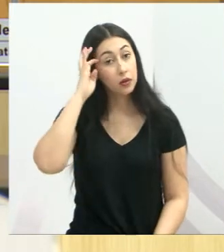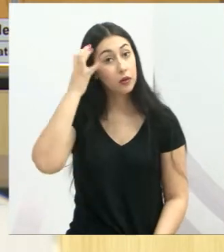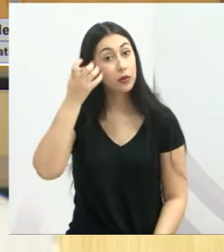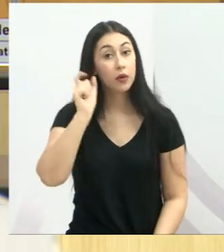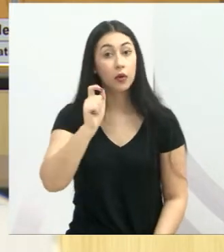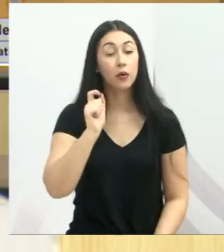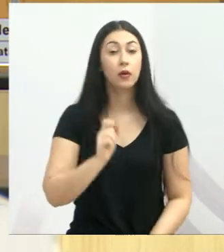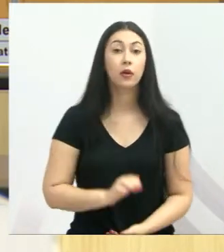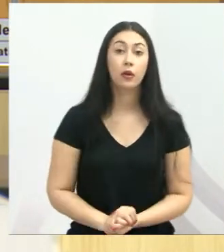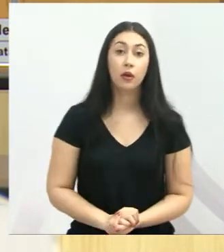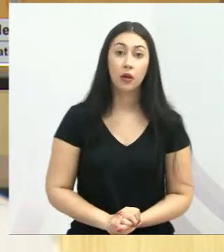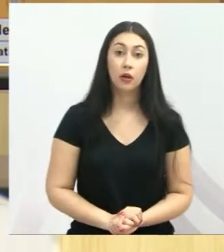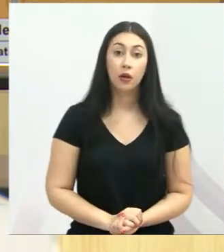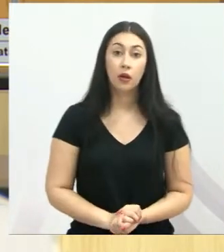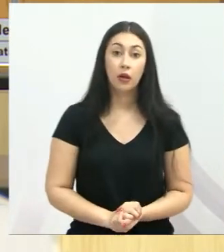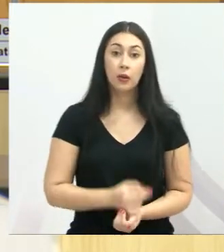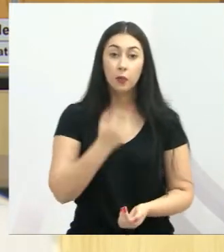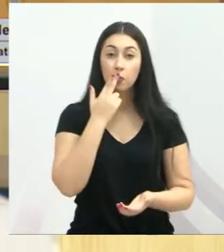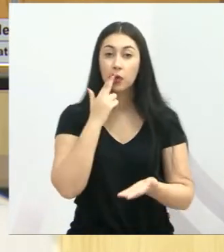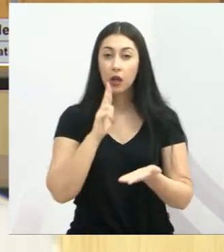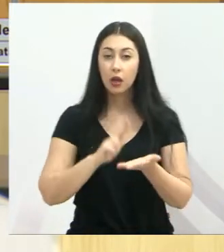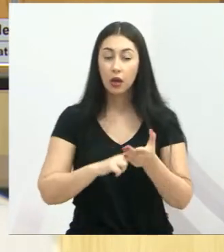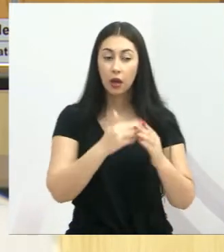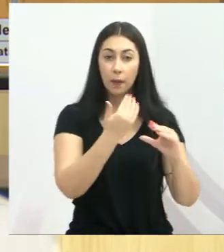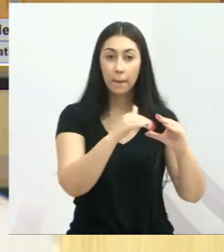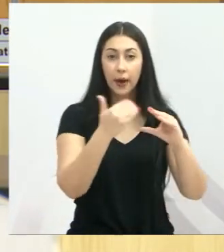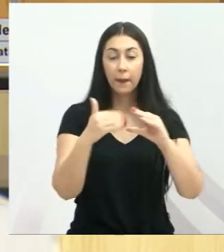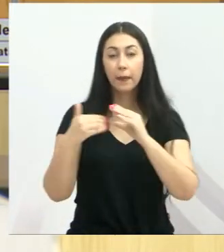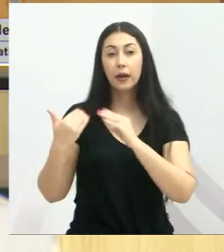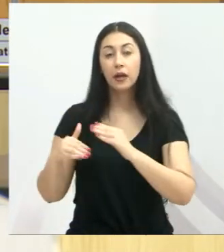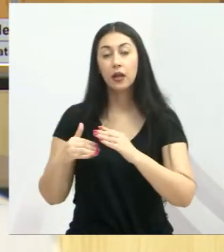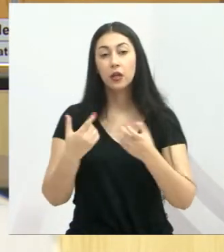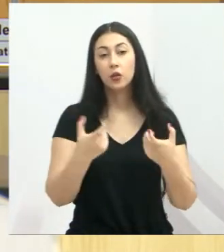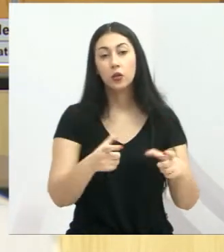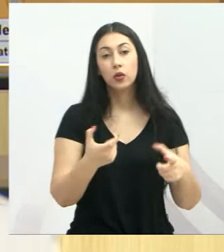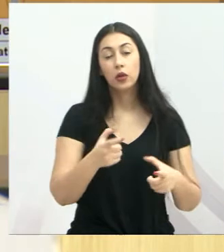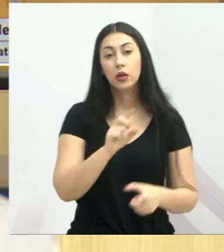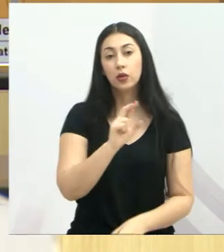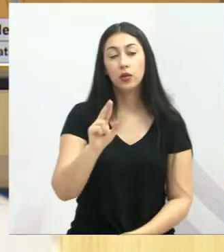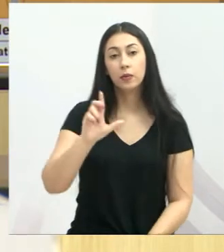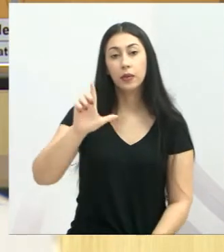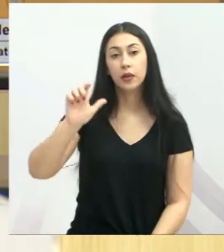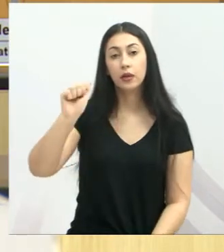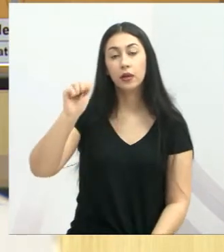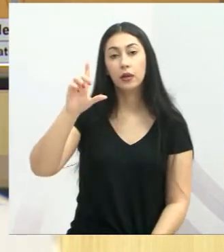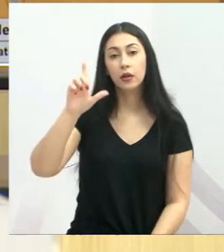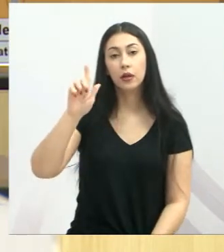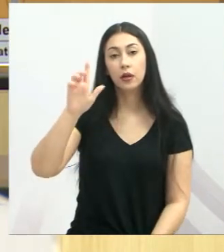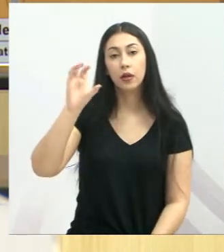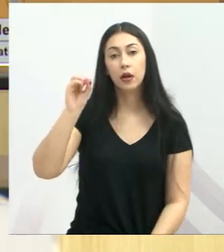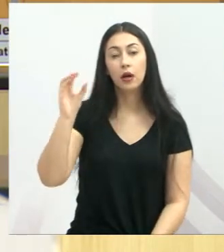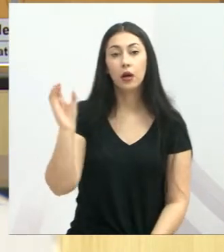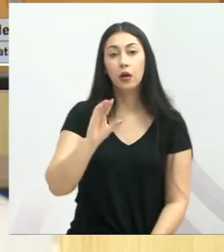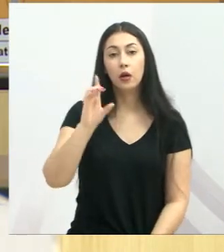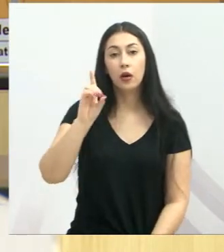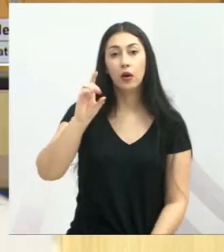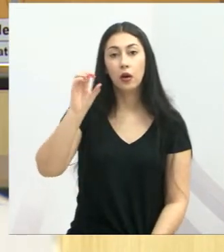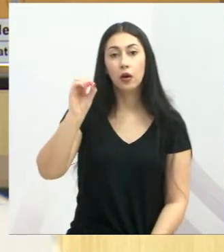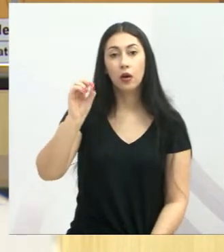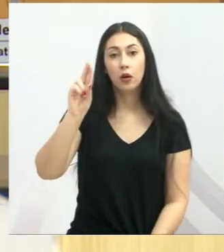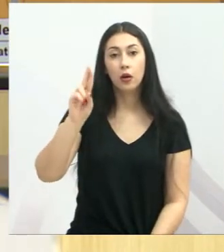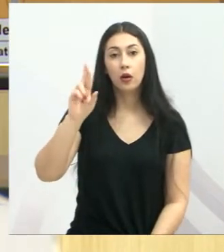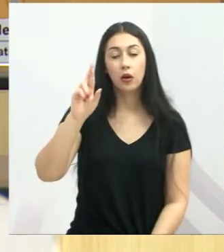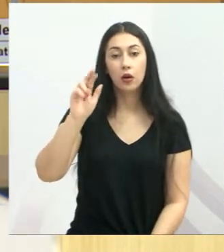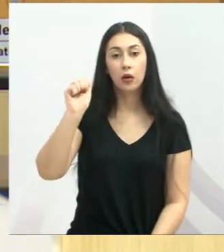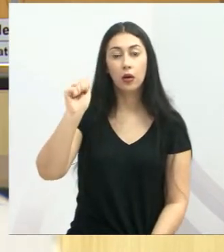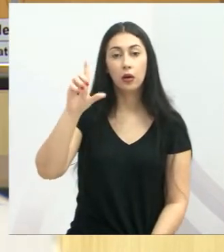viabilizar a entrega de correspondências no condomínio Lago Dourado, situado no bairro Chácaras Rurais,